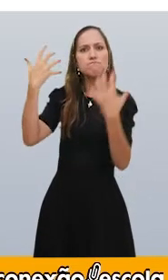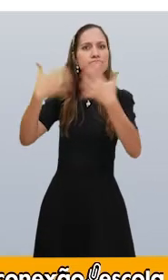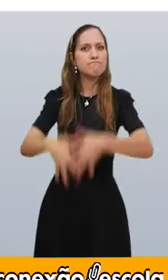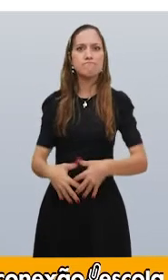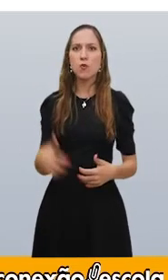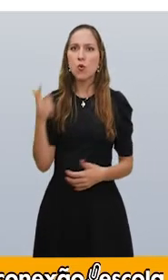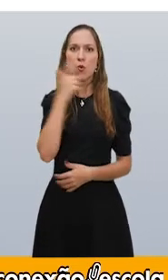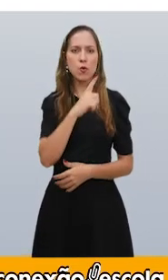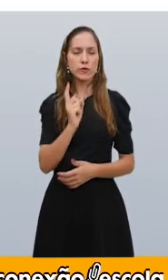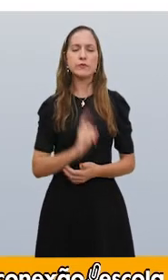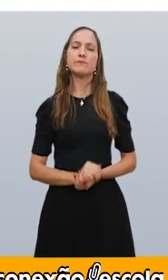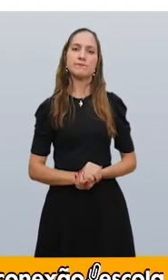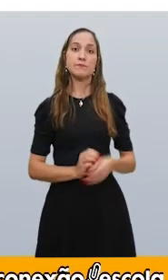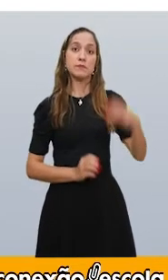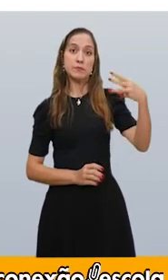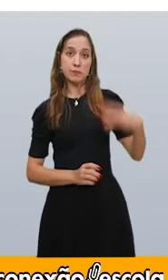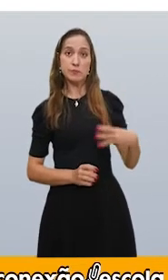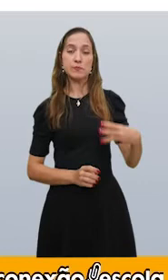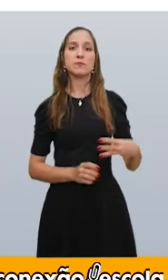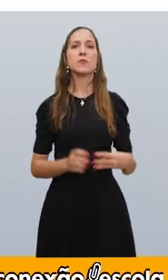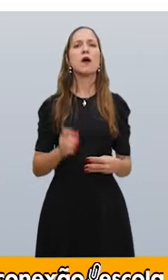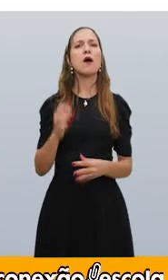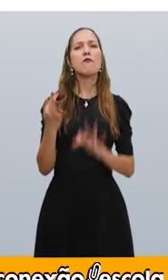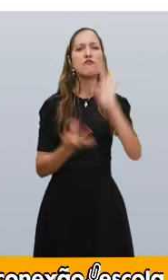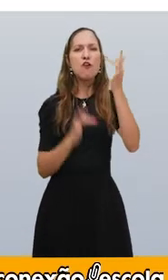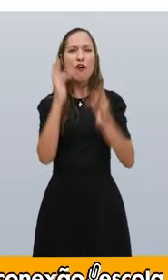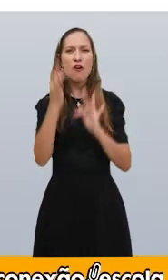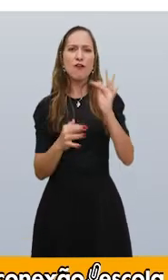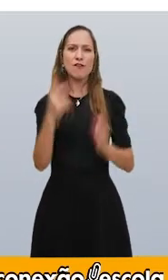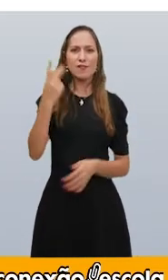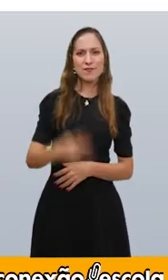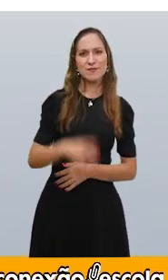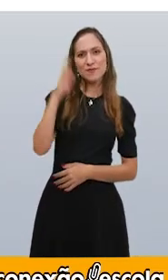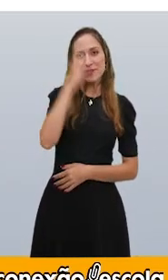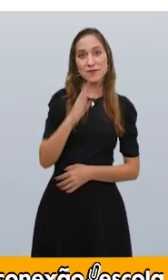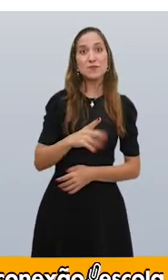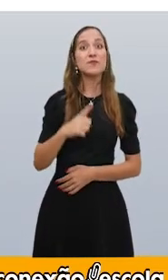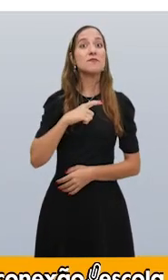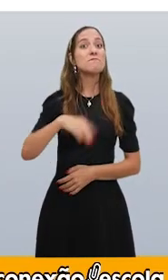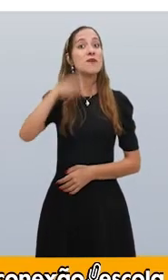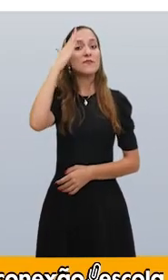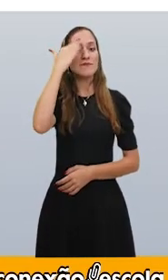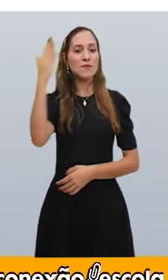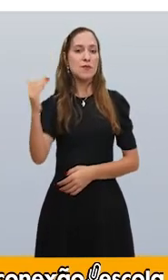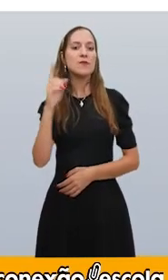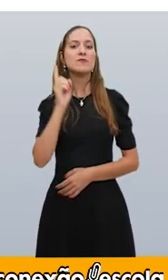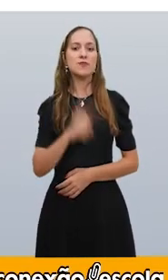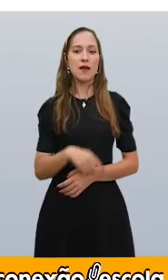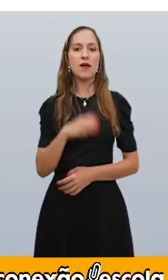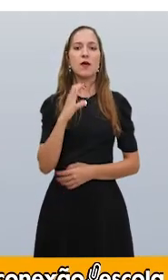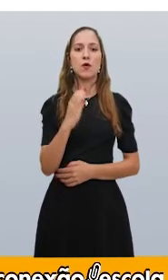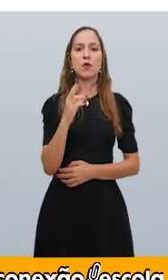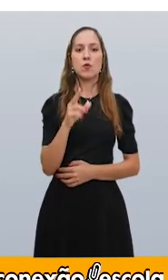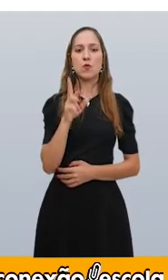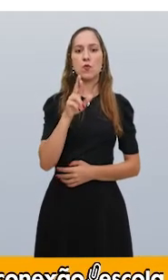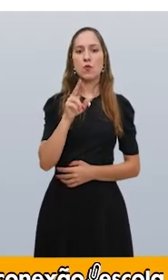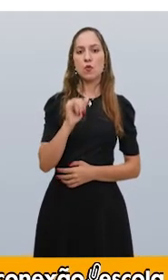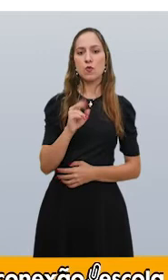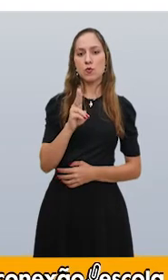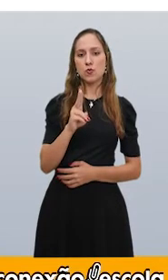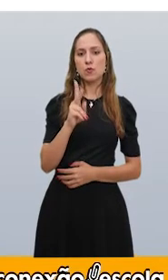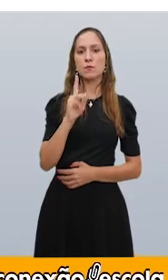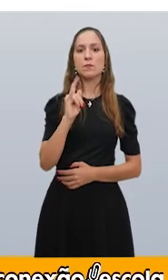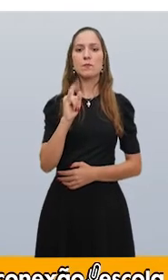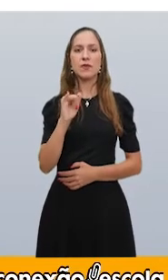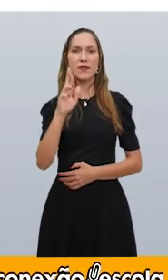No folclore brasileiro, as lendas mais conhecidas são Curupira, Saci